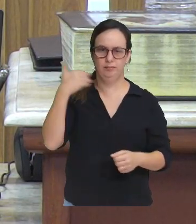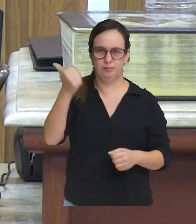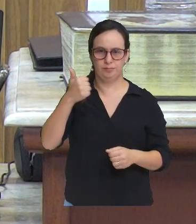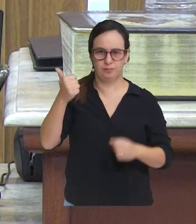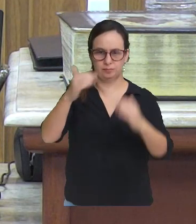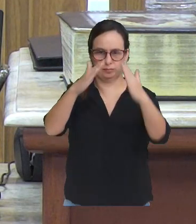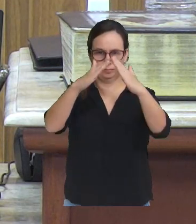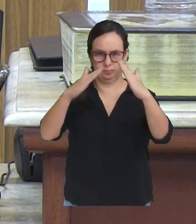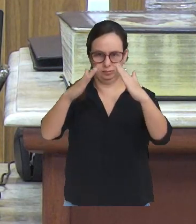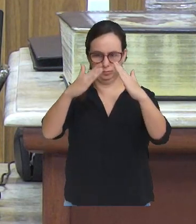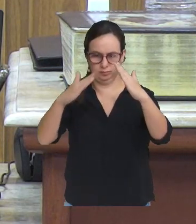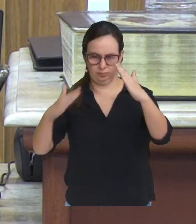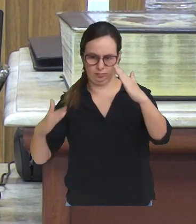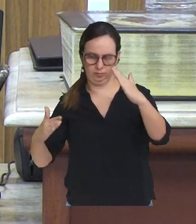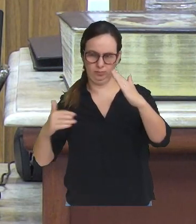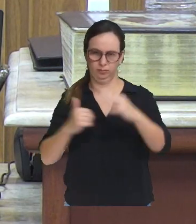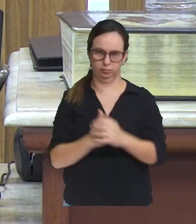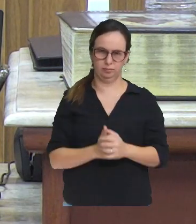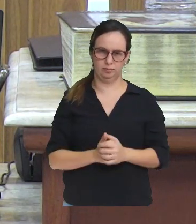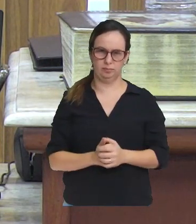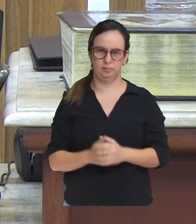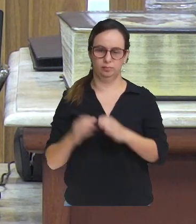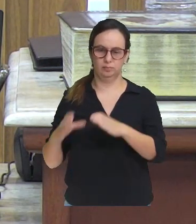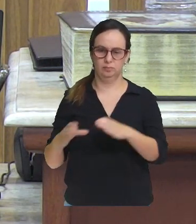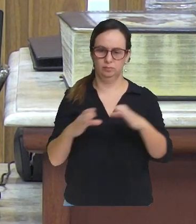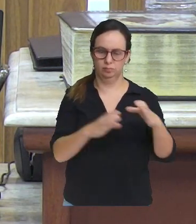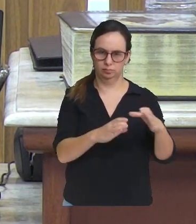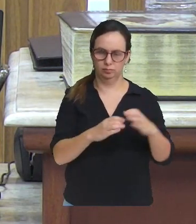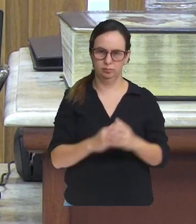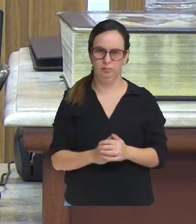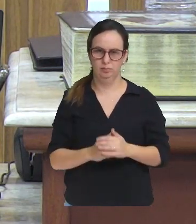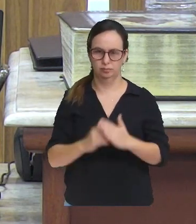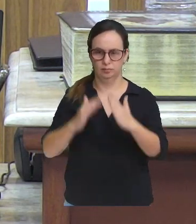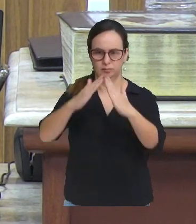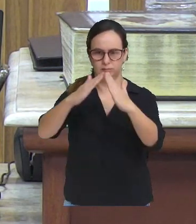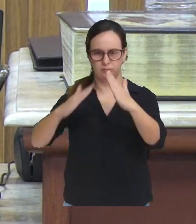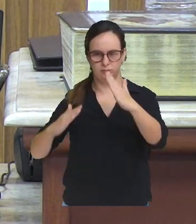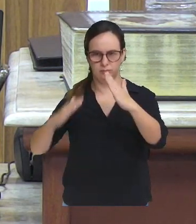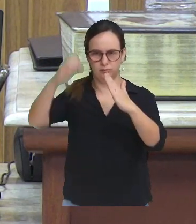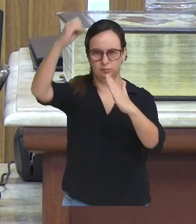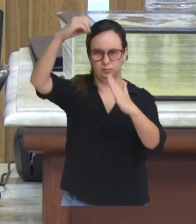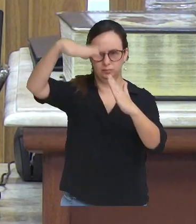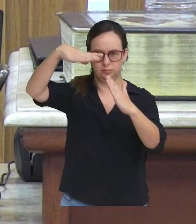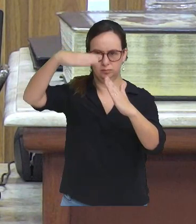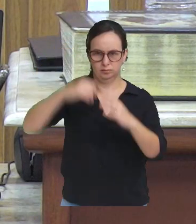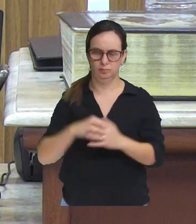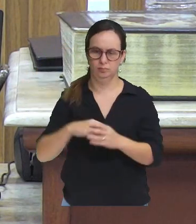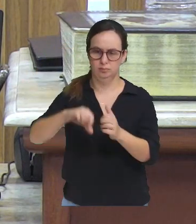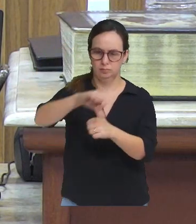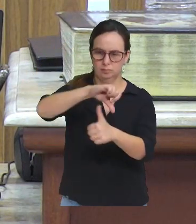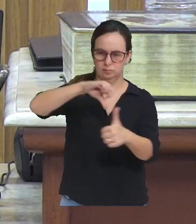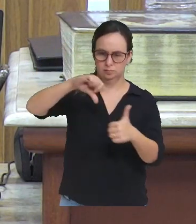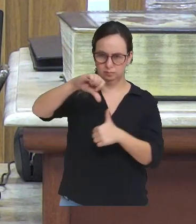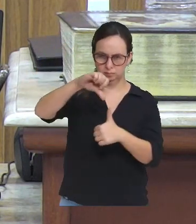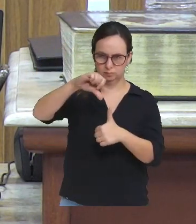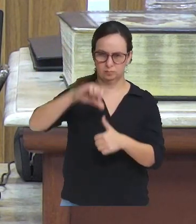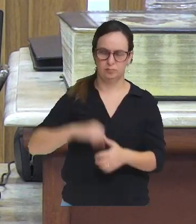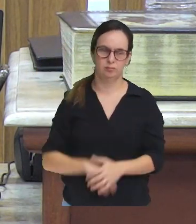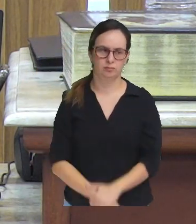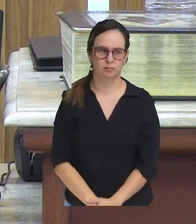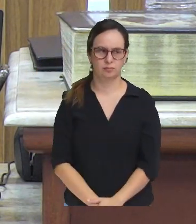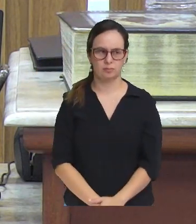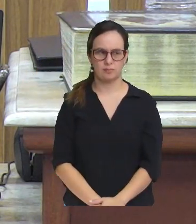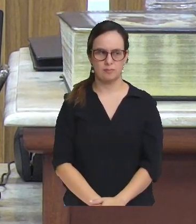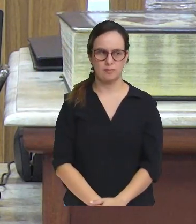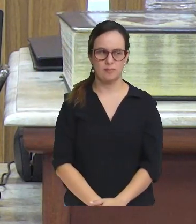para a instalação do sistema fotovoltaico, que vai, com certeza, contribuir